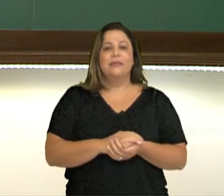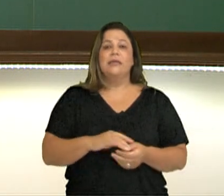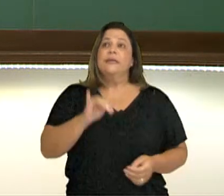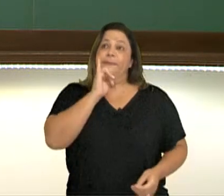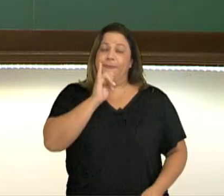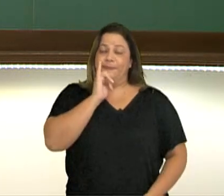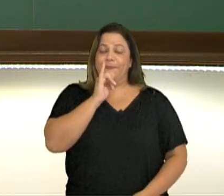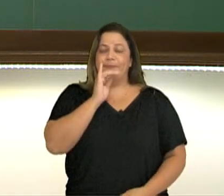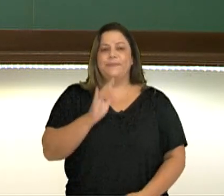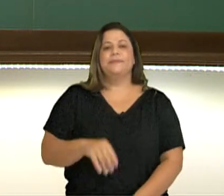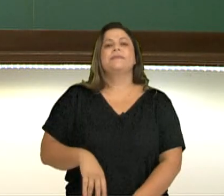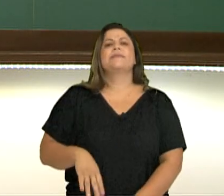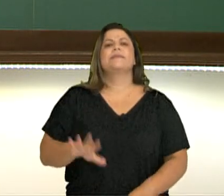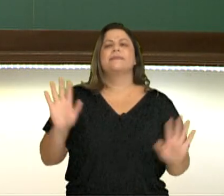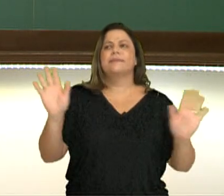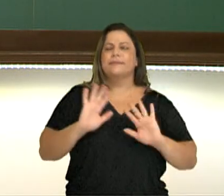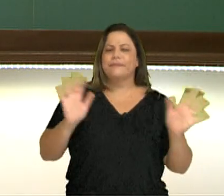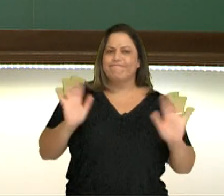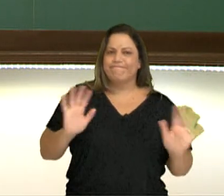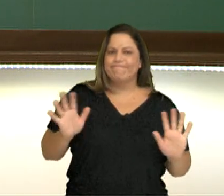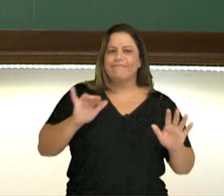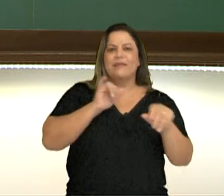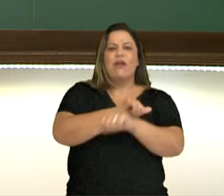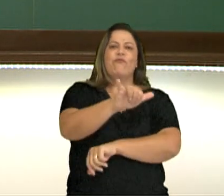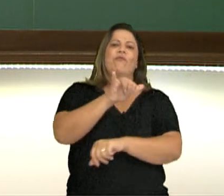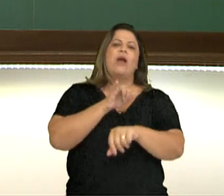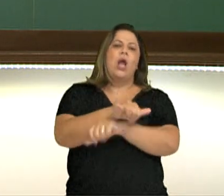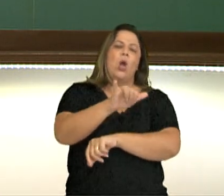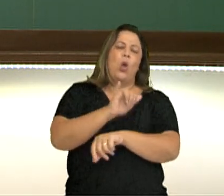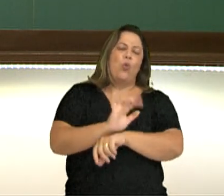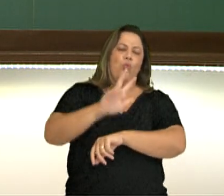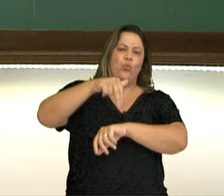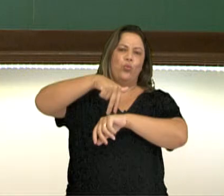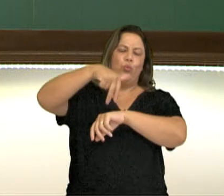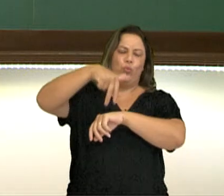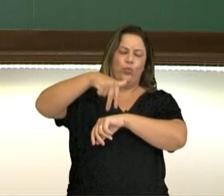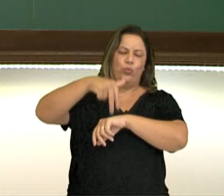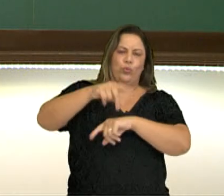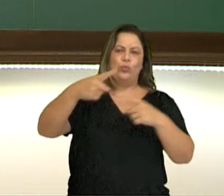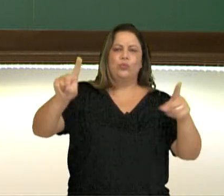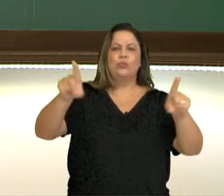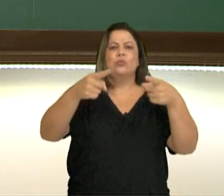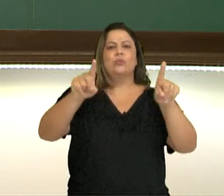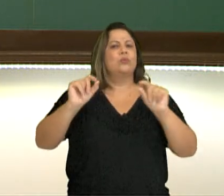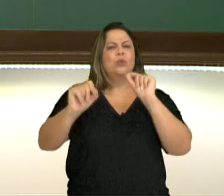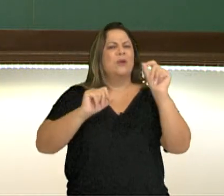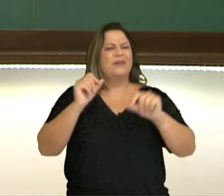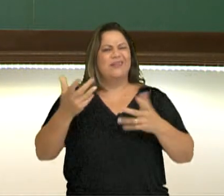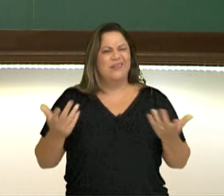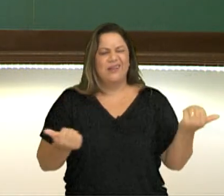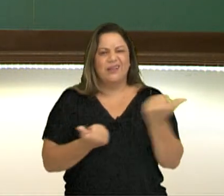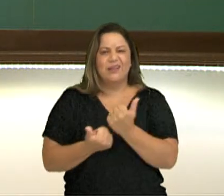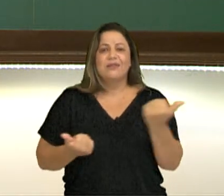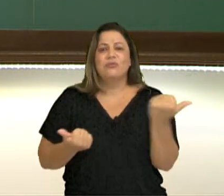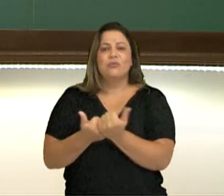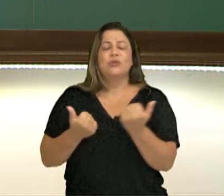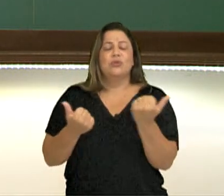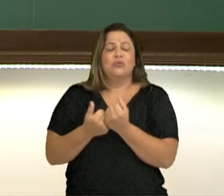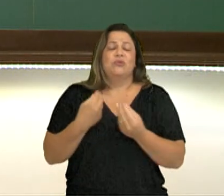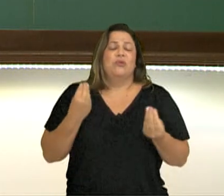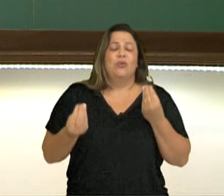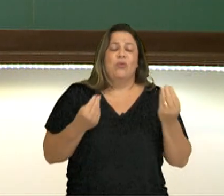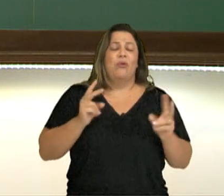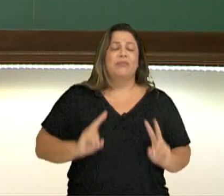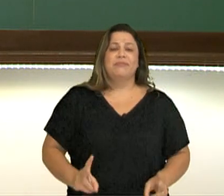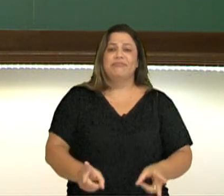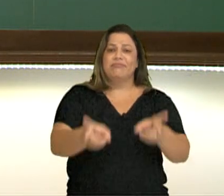morreu. É um exemplo. O maestro morreu, adoeceu e faltou, não pôde ir hoje no concerto. Você sabia? E agora, se precisamos do maestro para dar sequência,